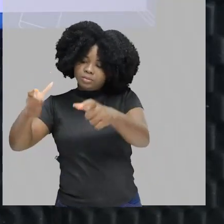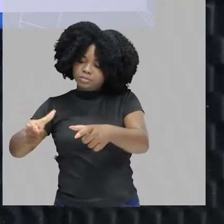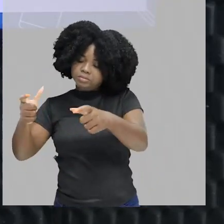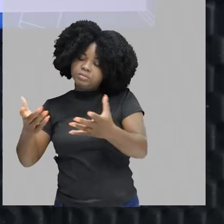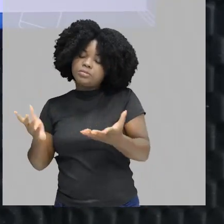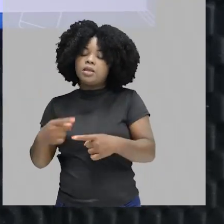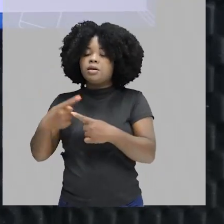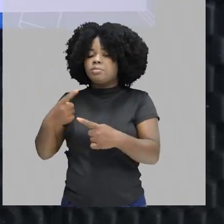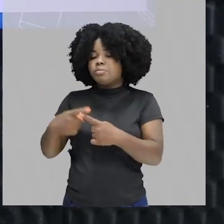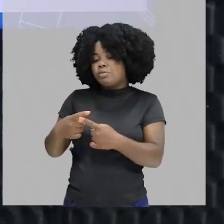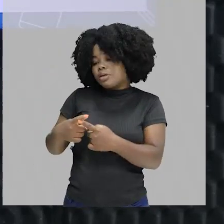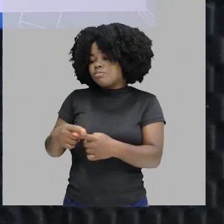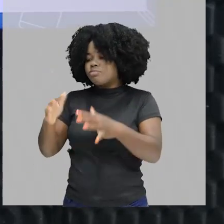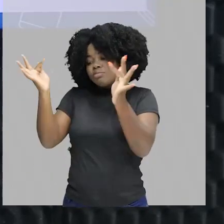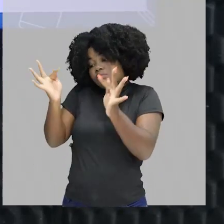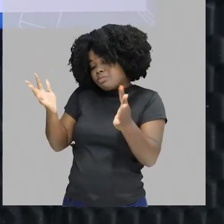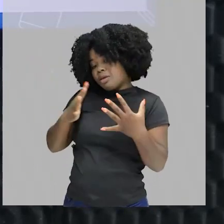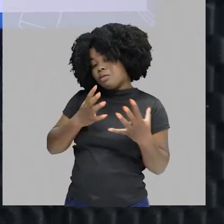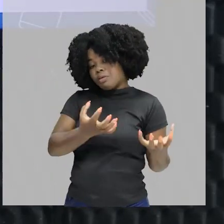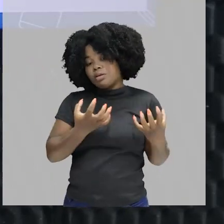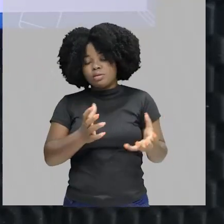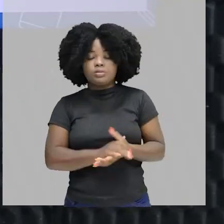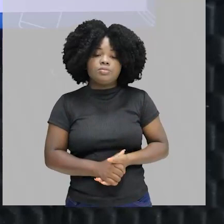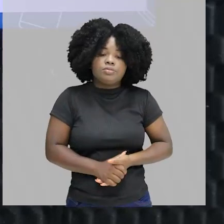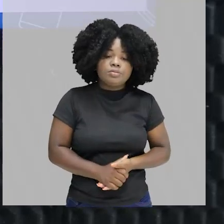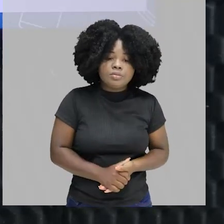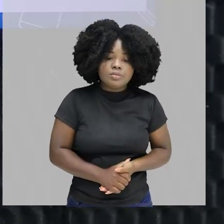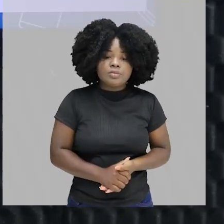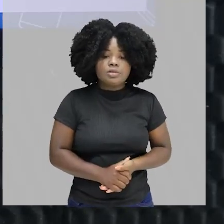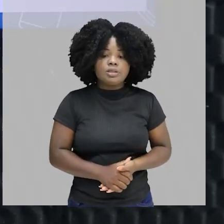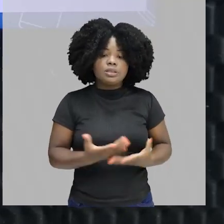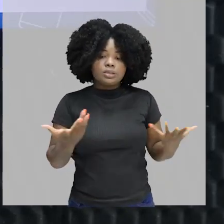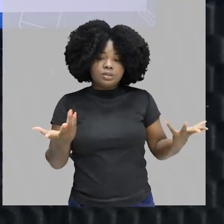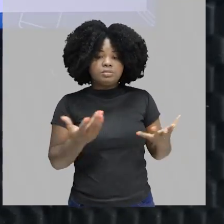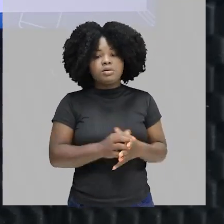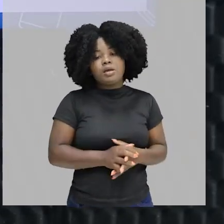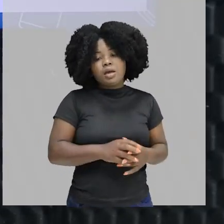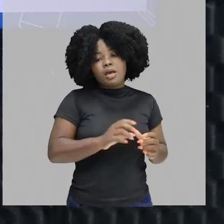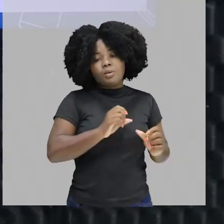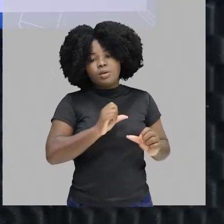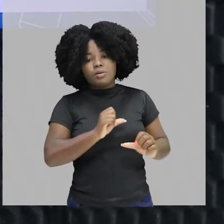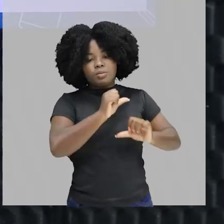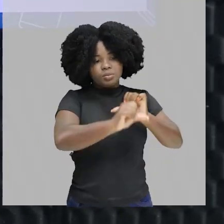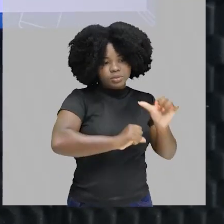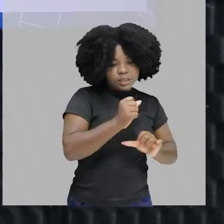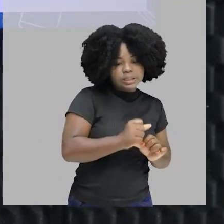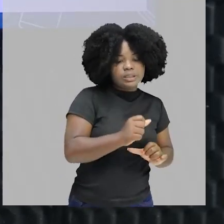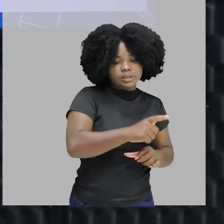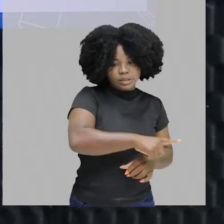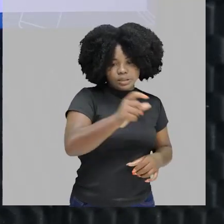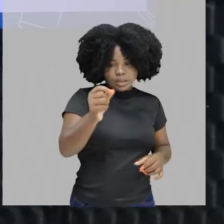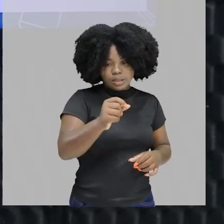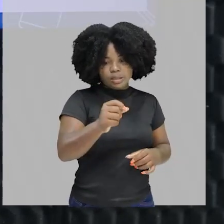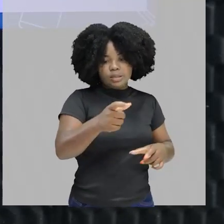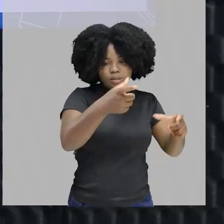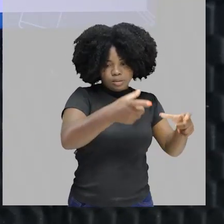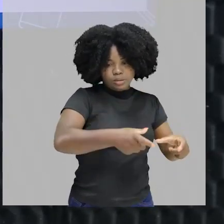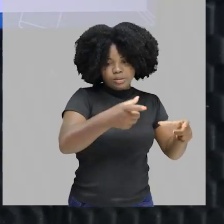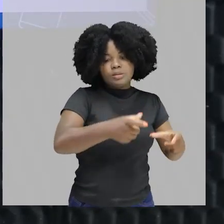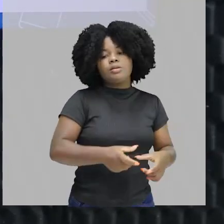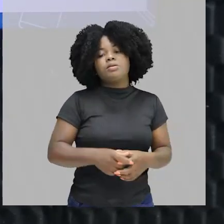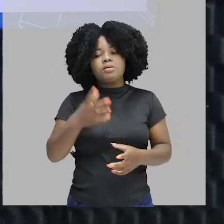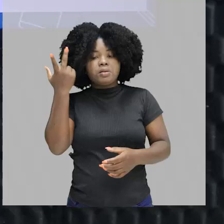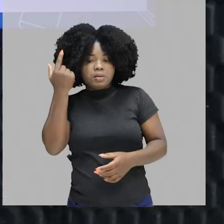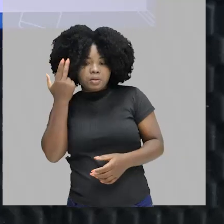espontânea. Tá? Ou eu tenho a chamada também migração forçada. Eu posso citar aí uma migração forçada, galera, na história do Brasil, por